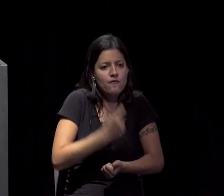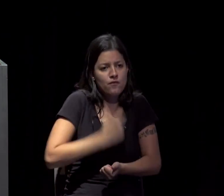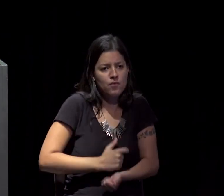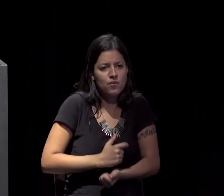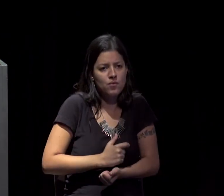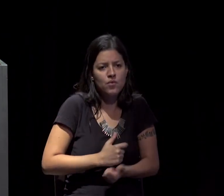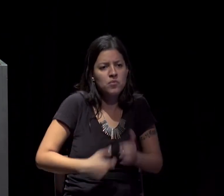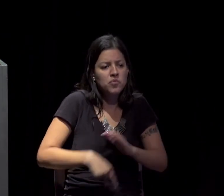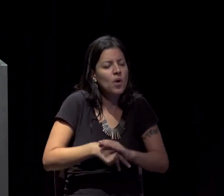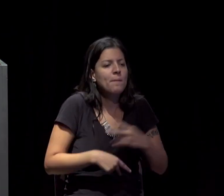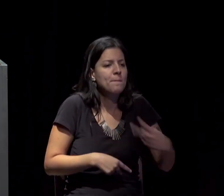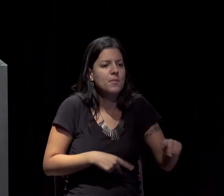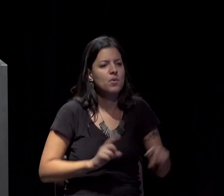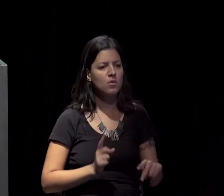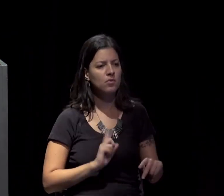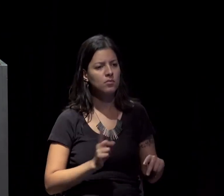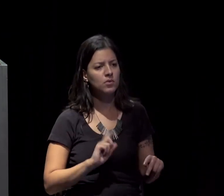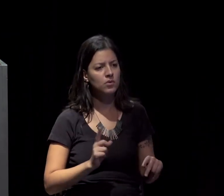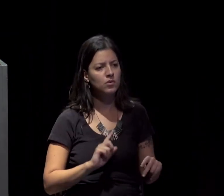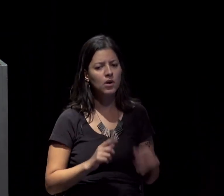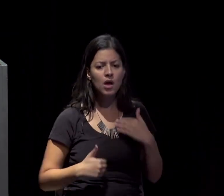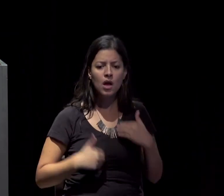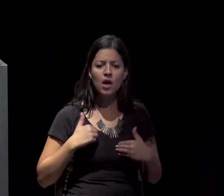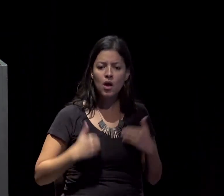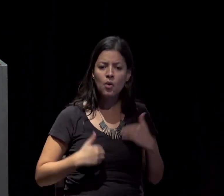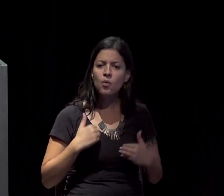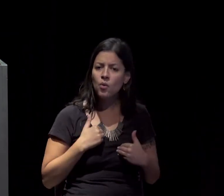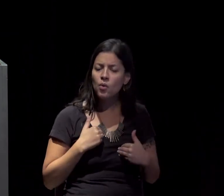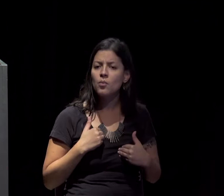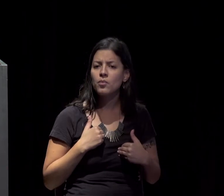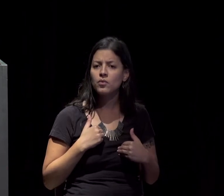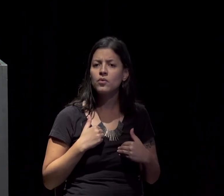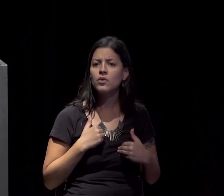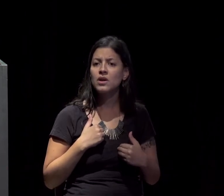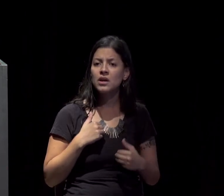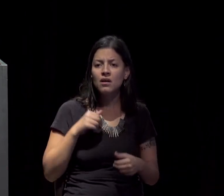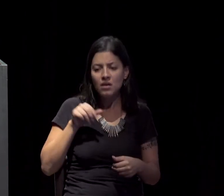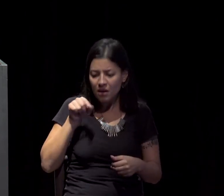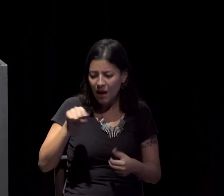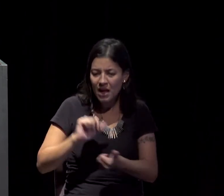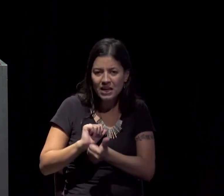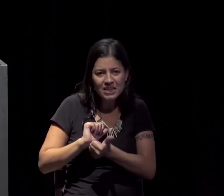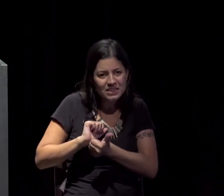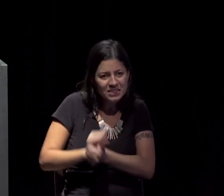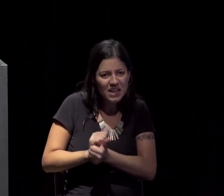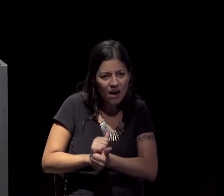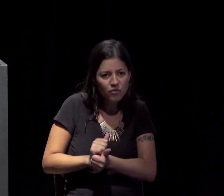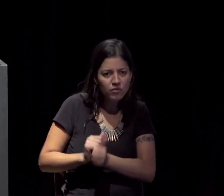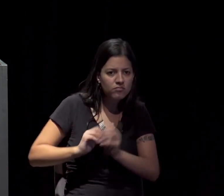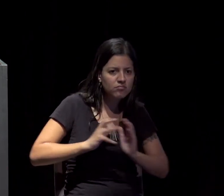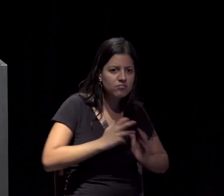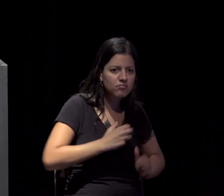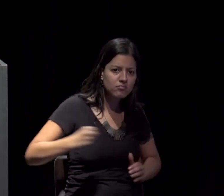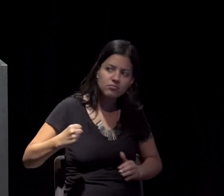pertence ao próprio sujeito, um corpo que foi sequestrado pela lógica do sistema escravista e que a muito custo,